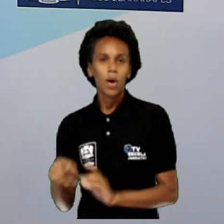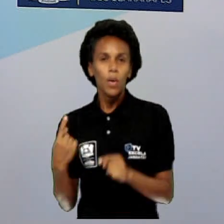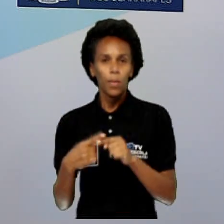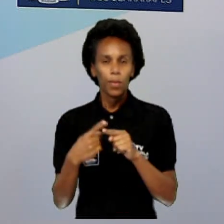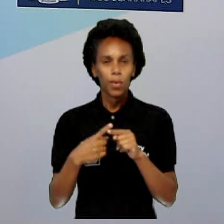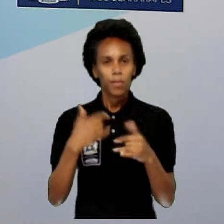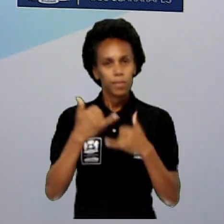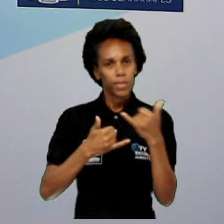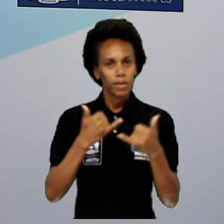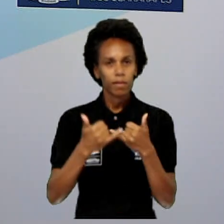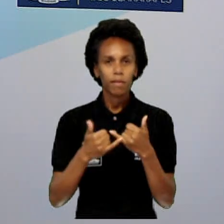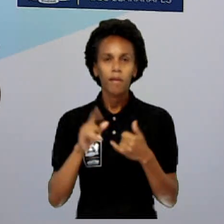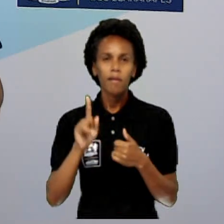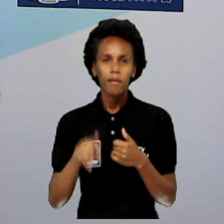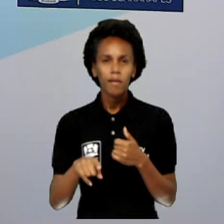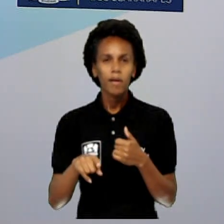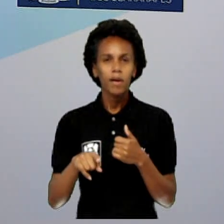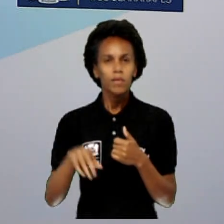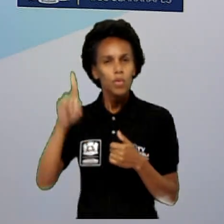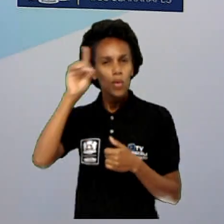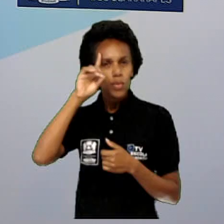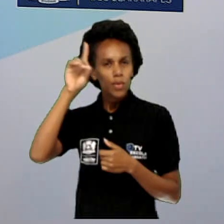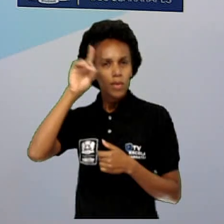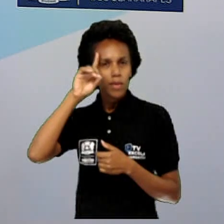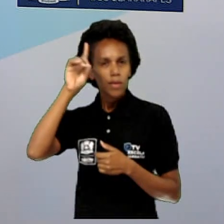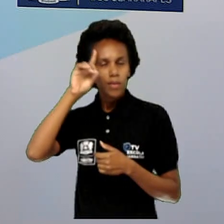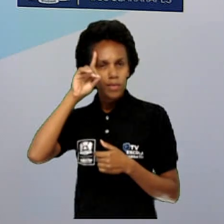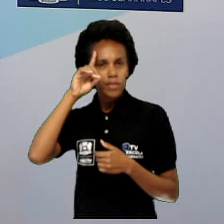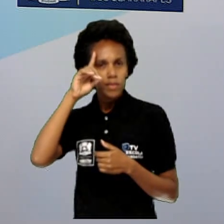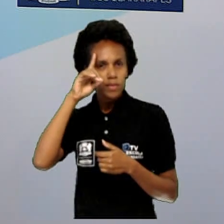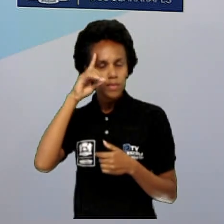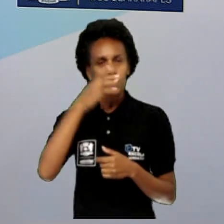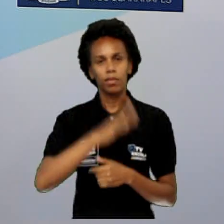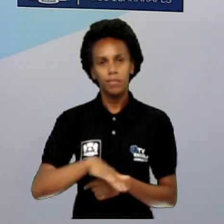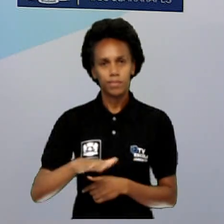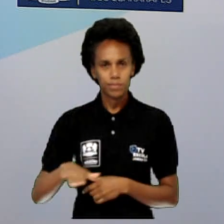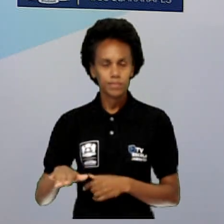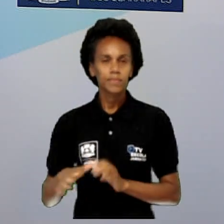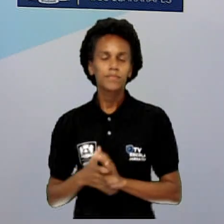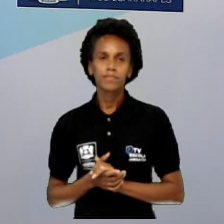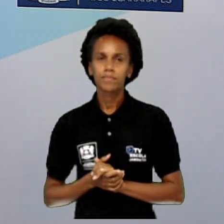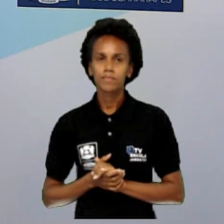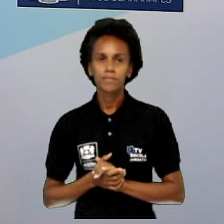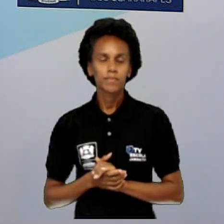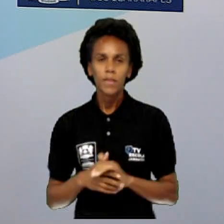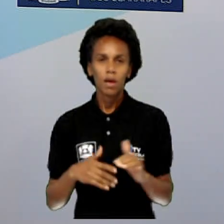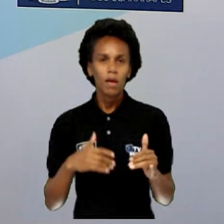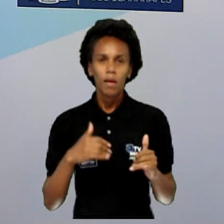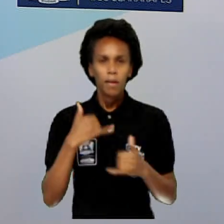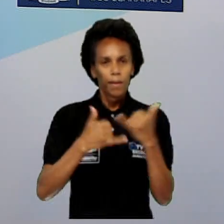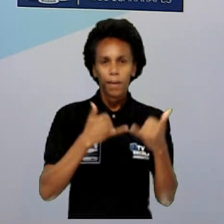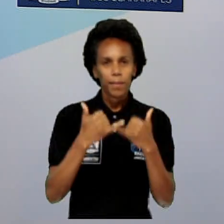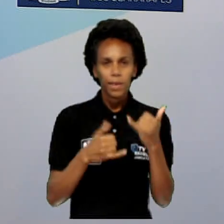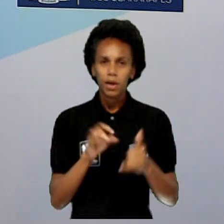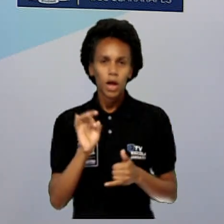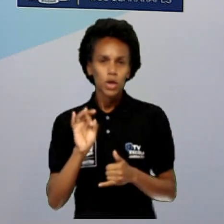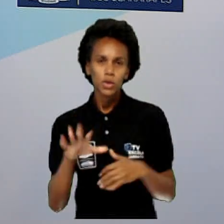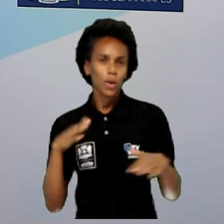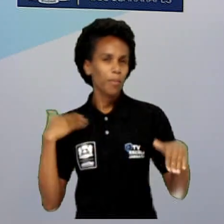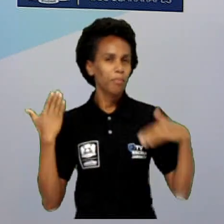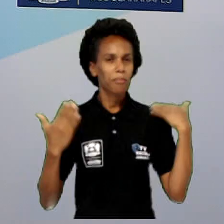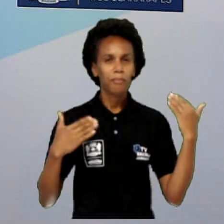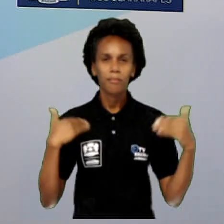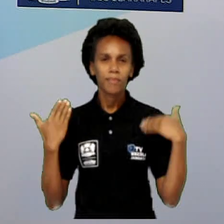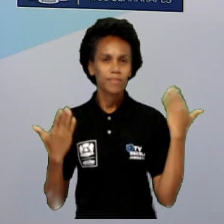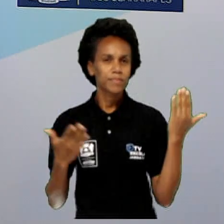criança. As brincadeiras, gente, não é só lazer, se divertir por brincar.